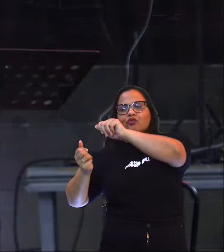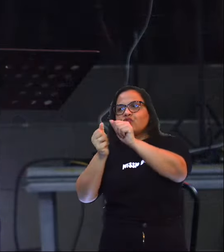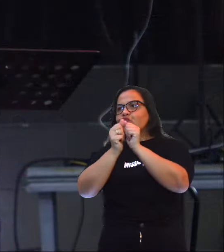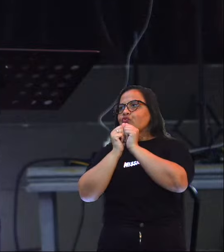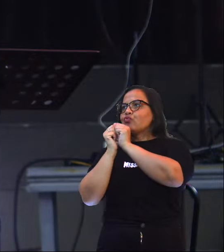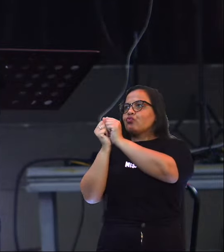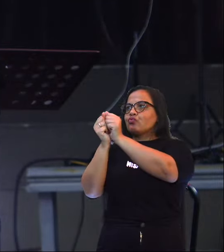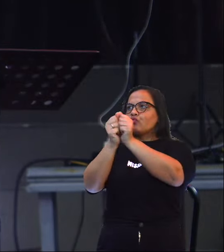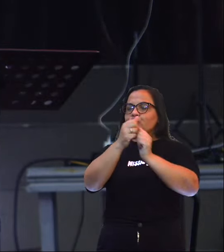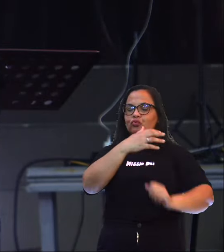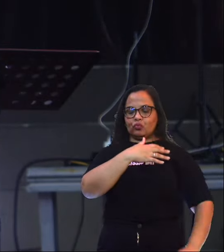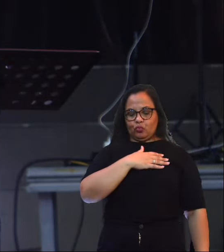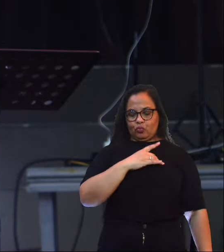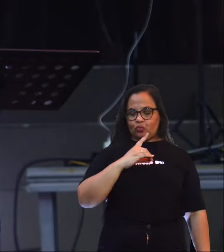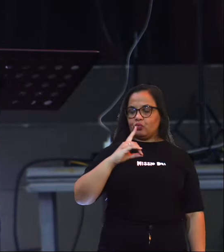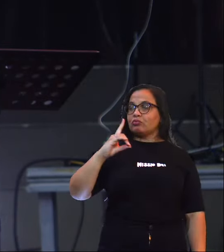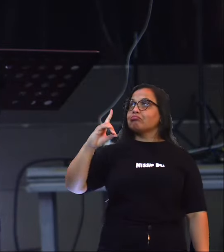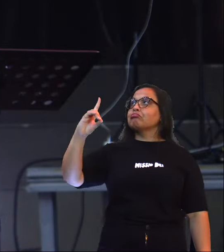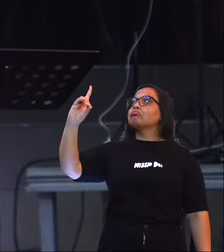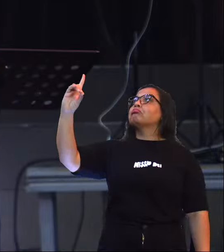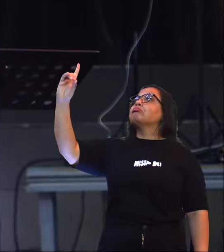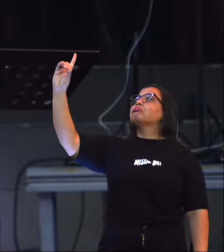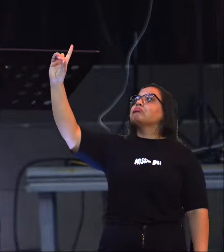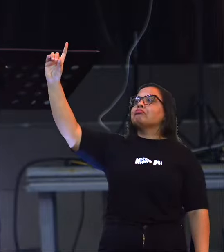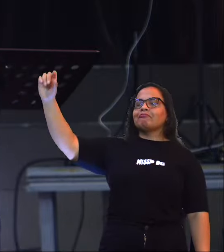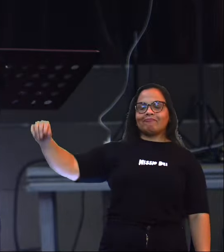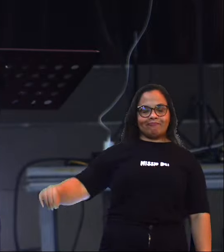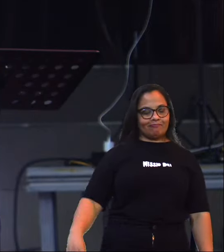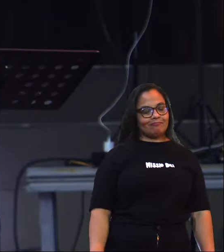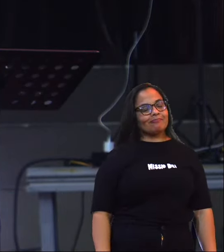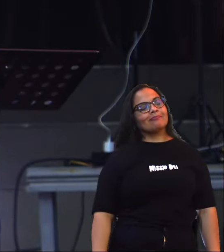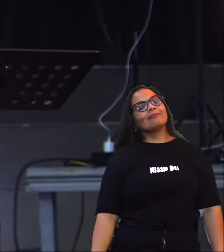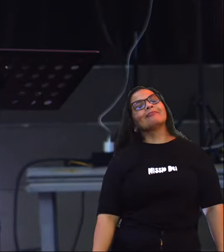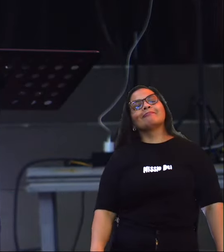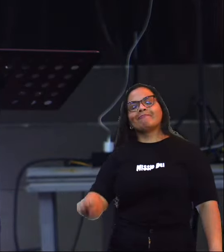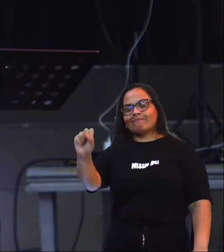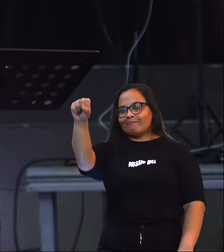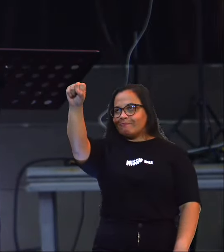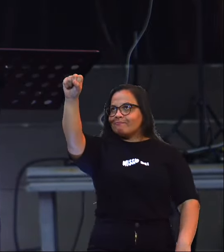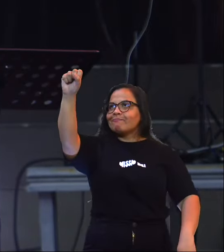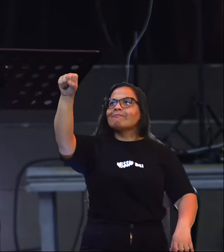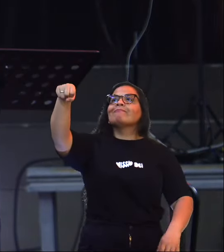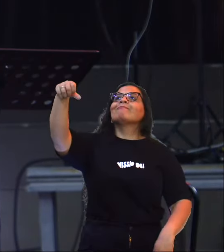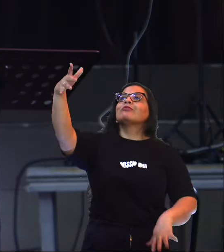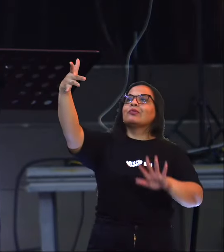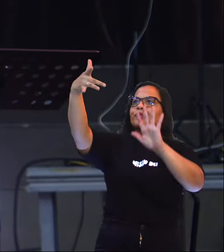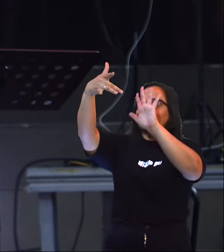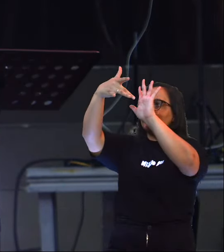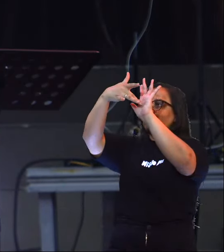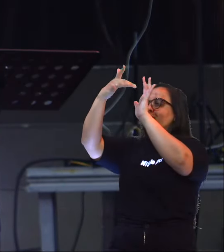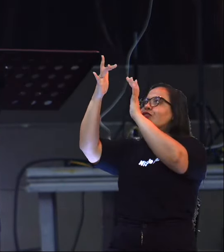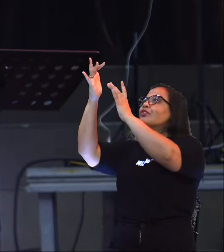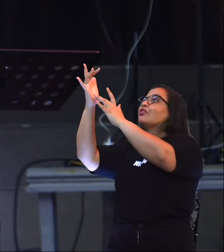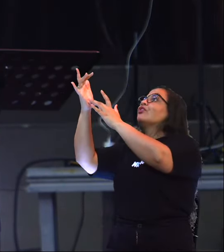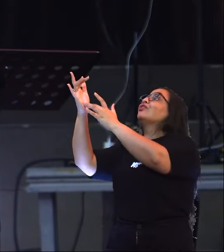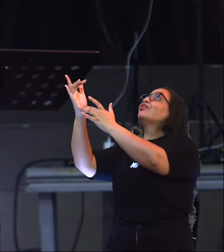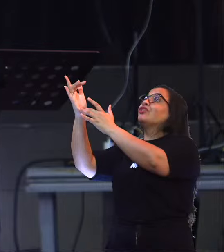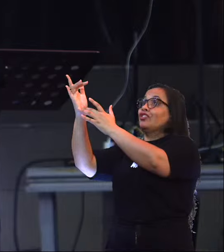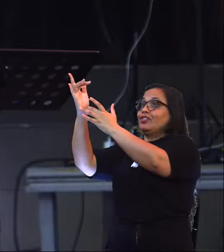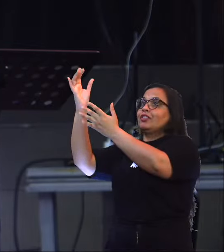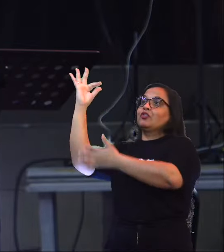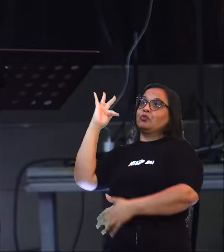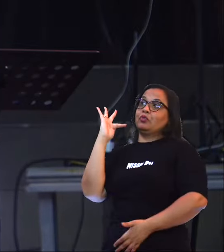Em breve, sim, em breve virá. Ele vem habitar.